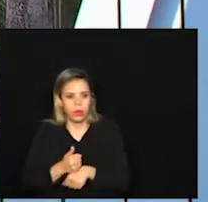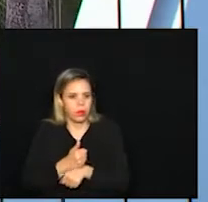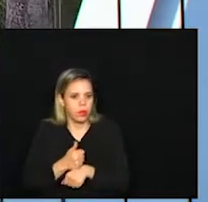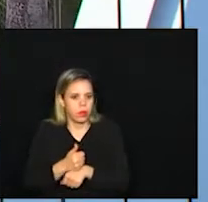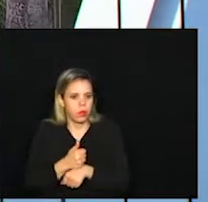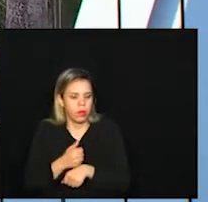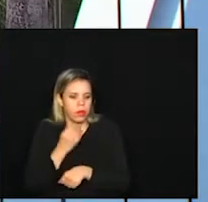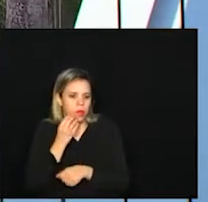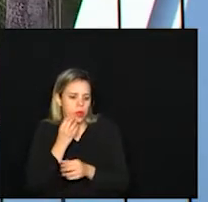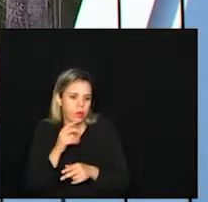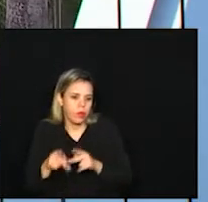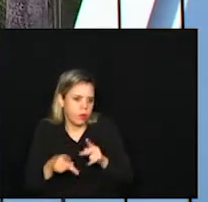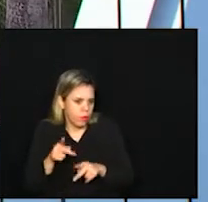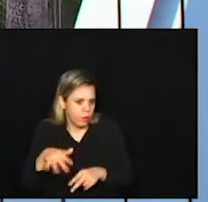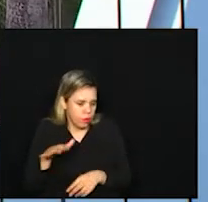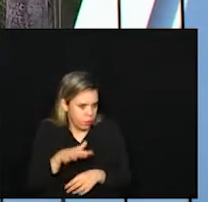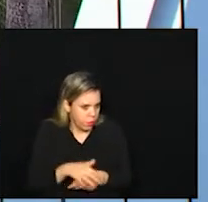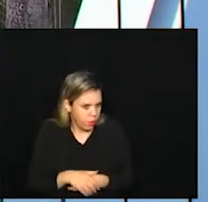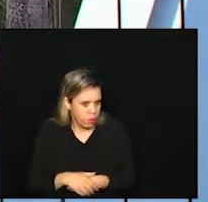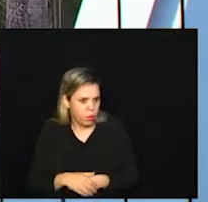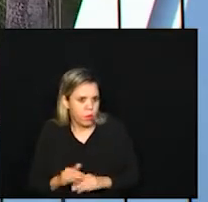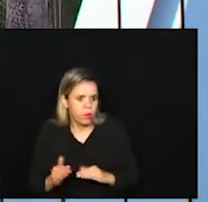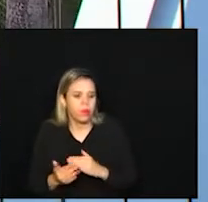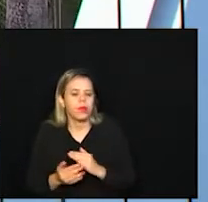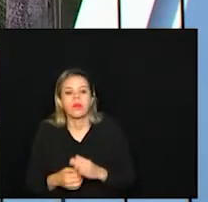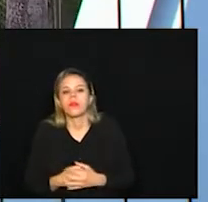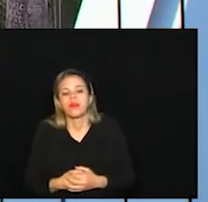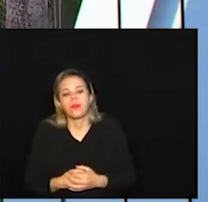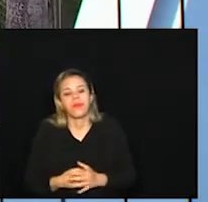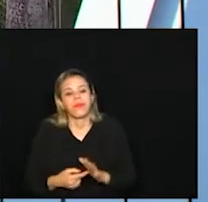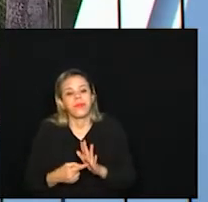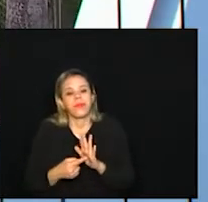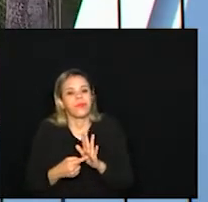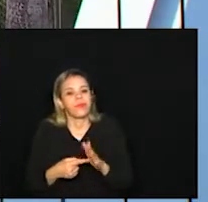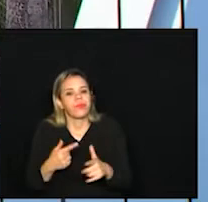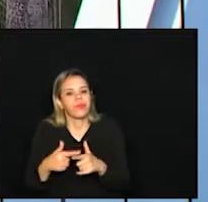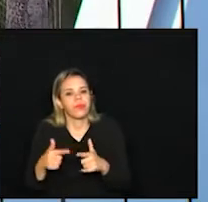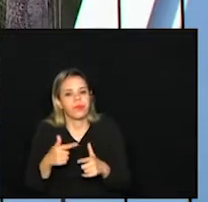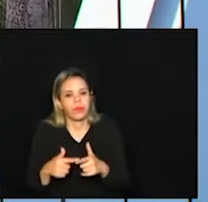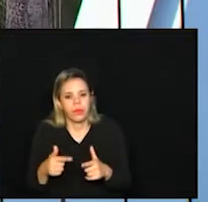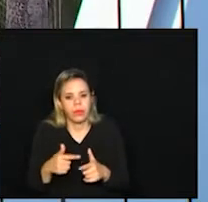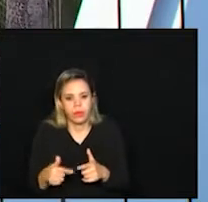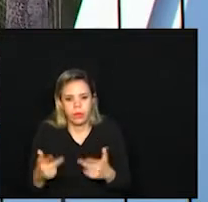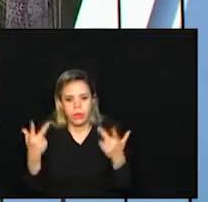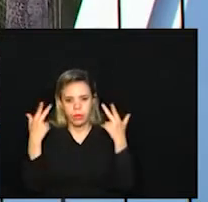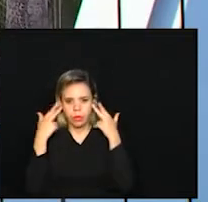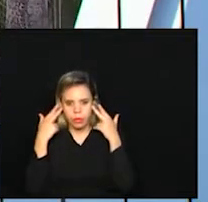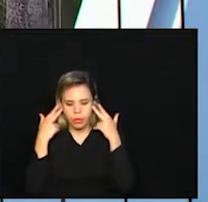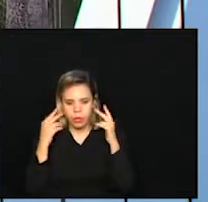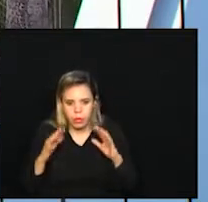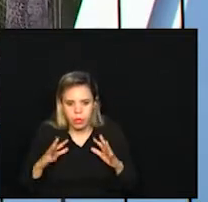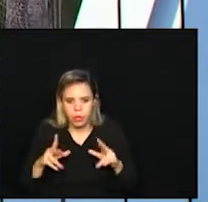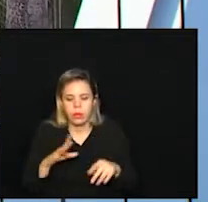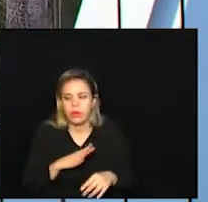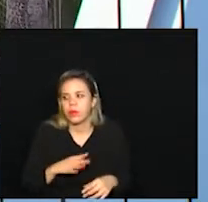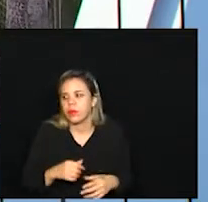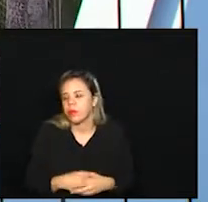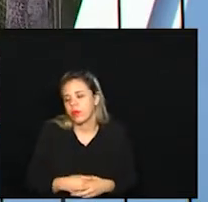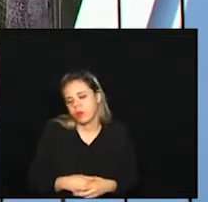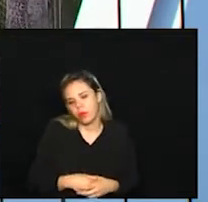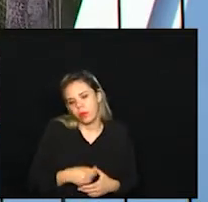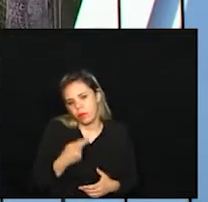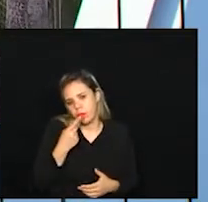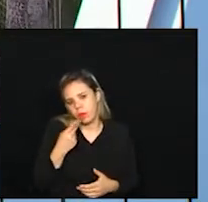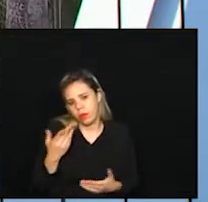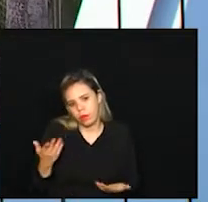como pela comunidade é a ponta problemas comuns da de toda a cidade então